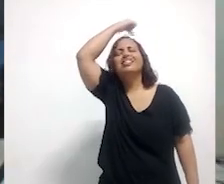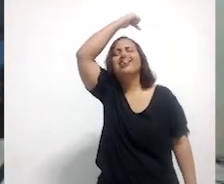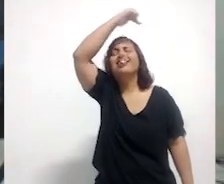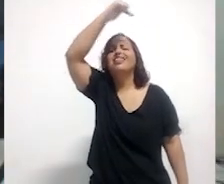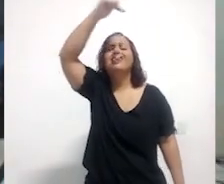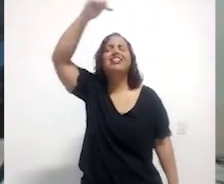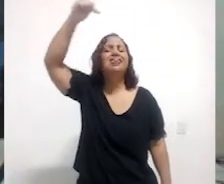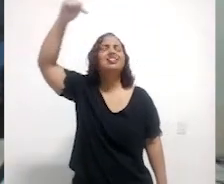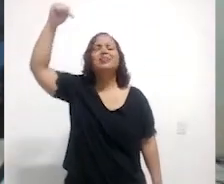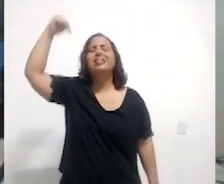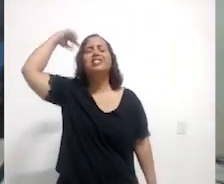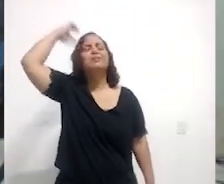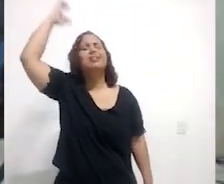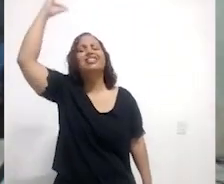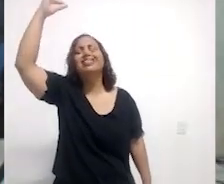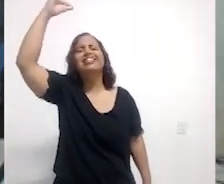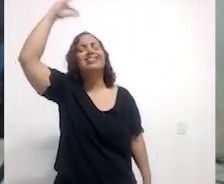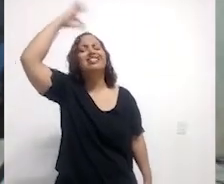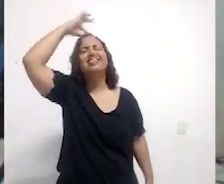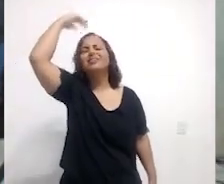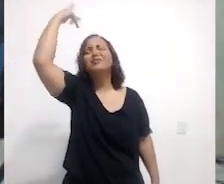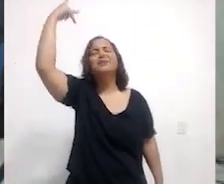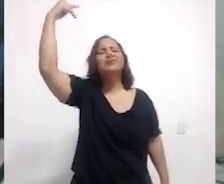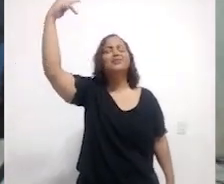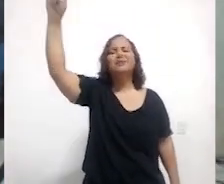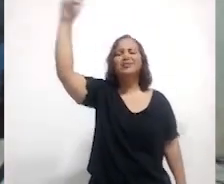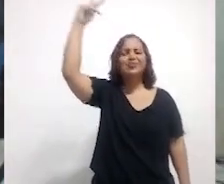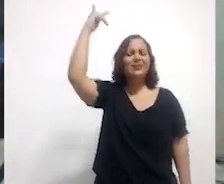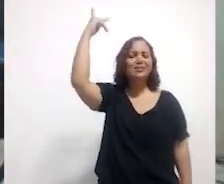Teu Santo Espírito